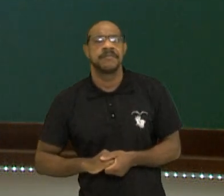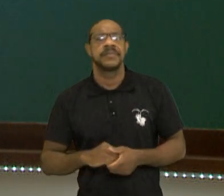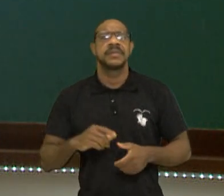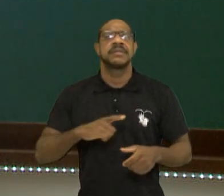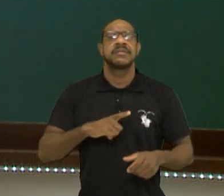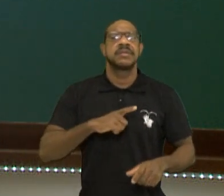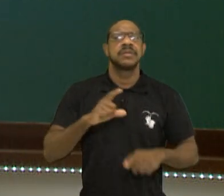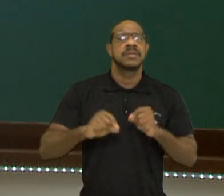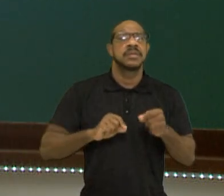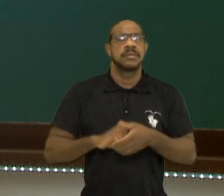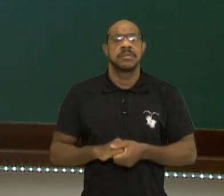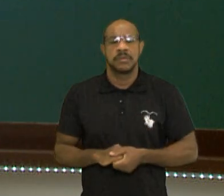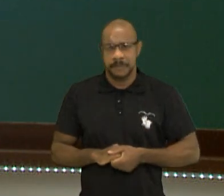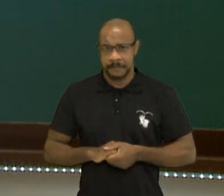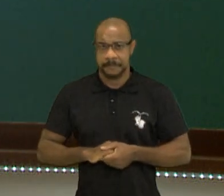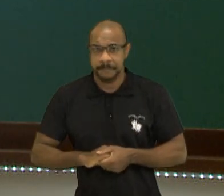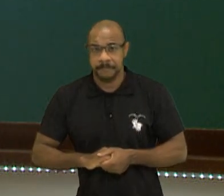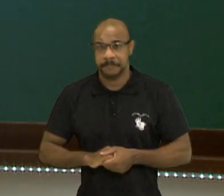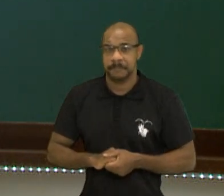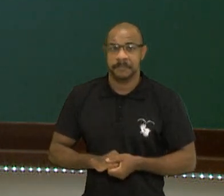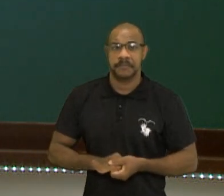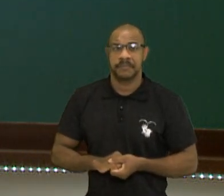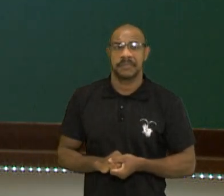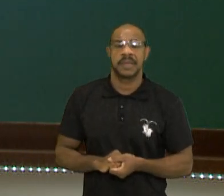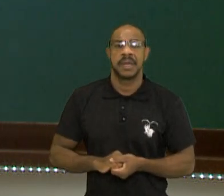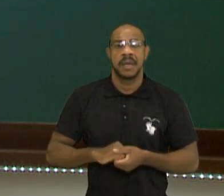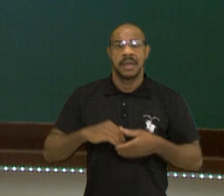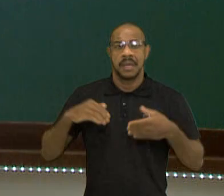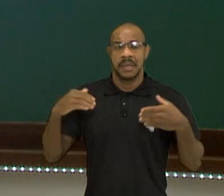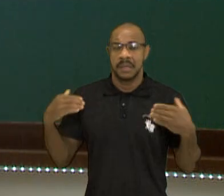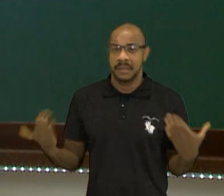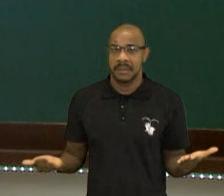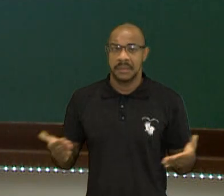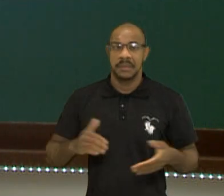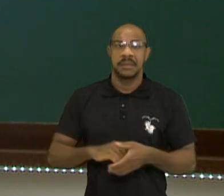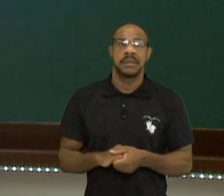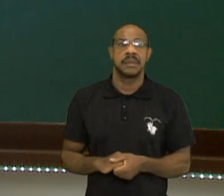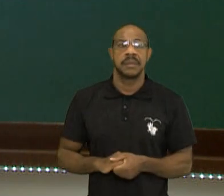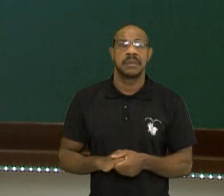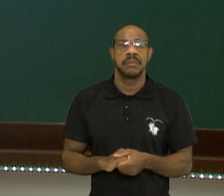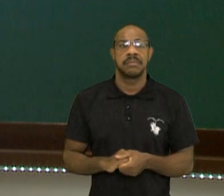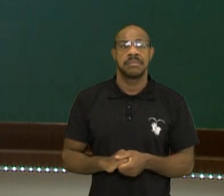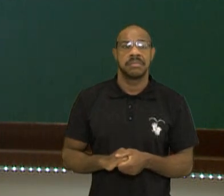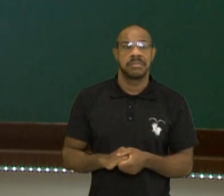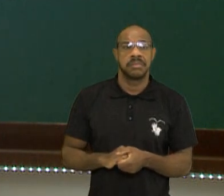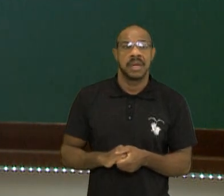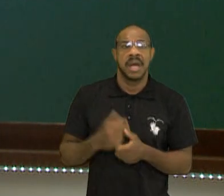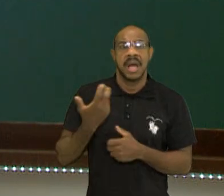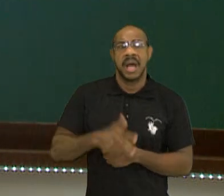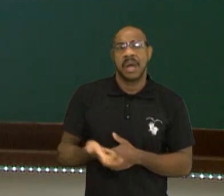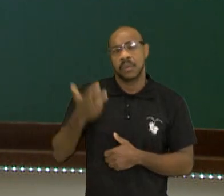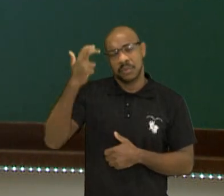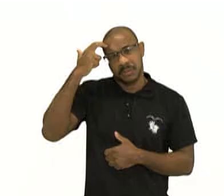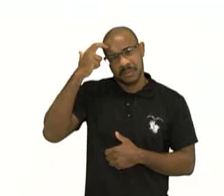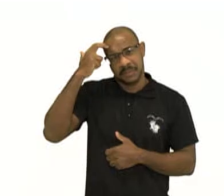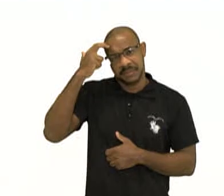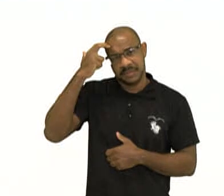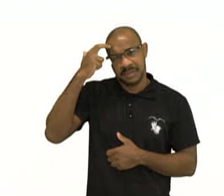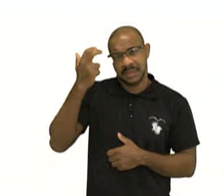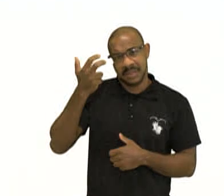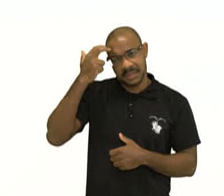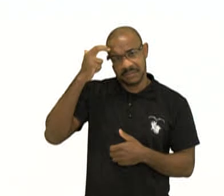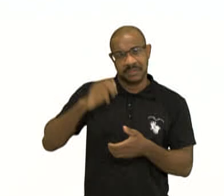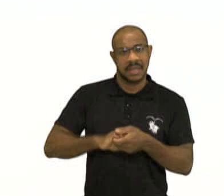como composições dessa perspectiva cultural. Então, a reflexão sobre a cultura antes da